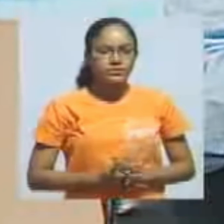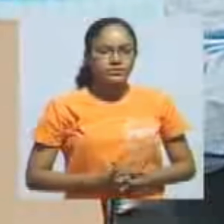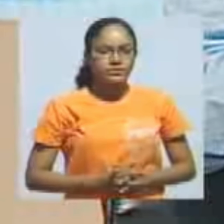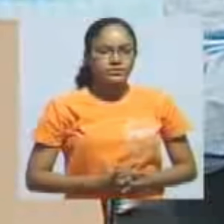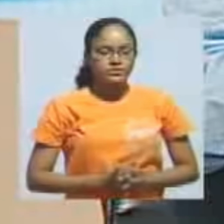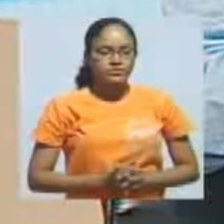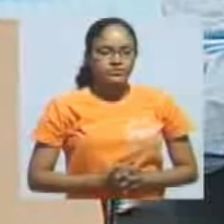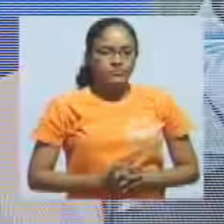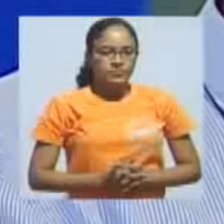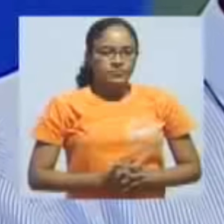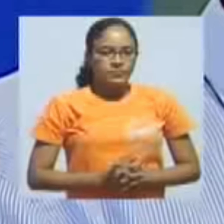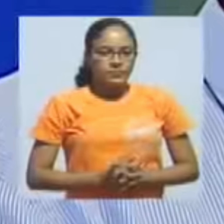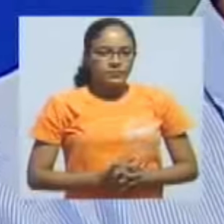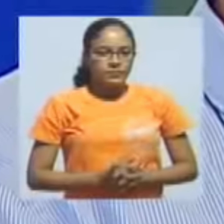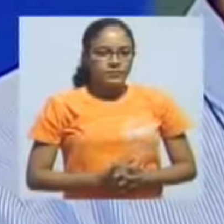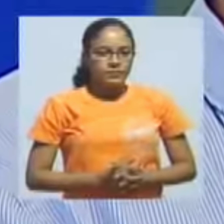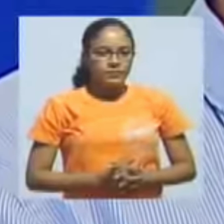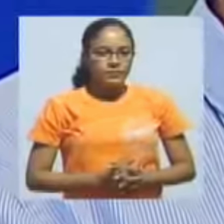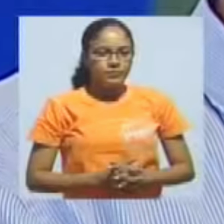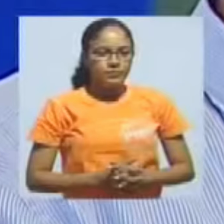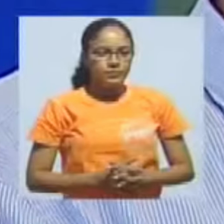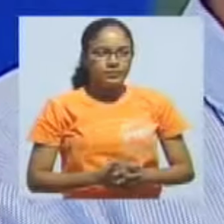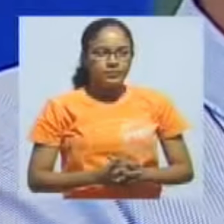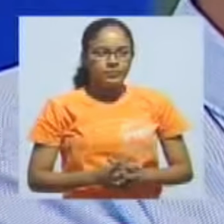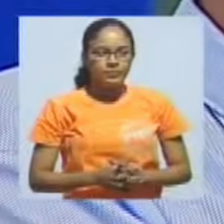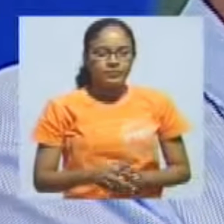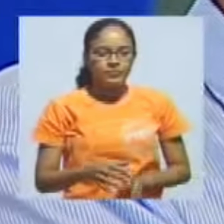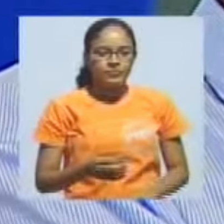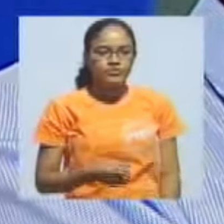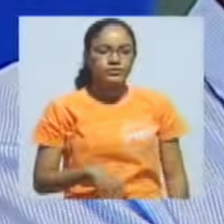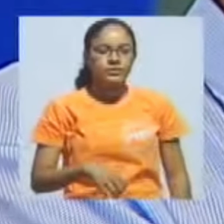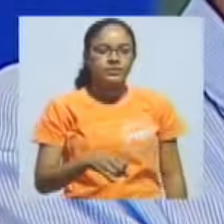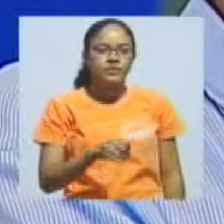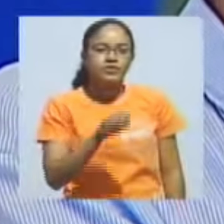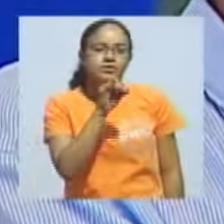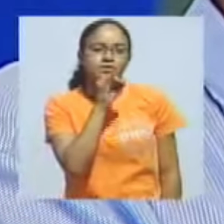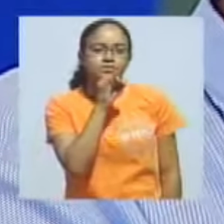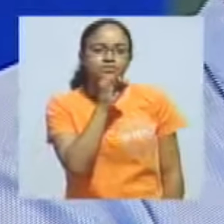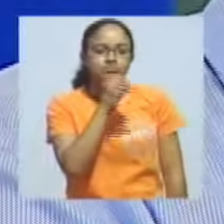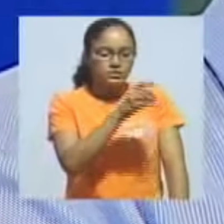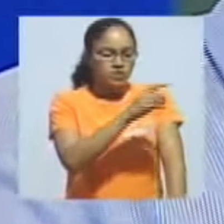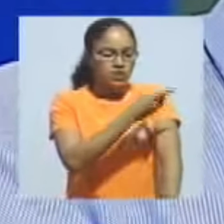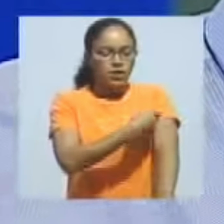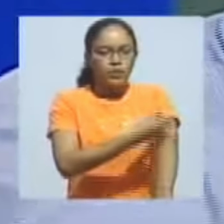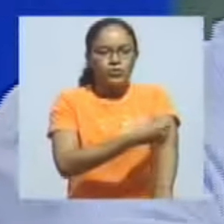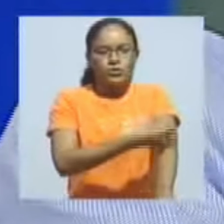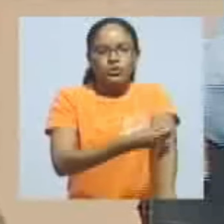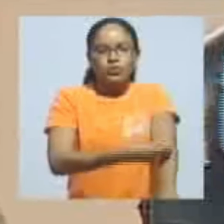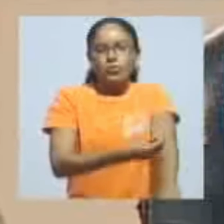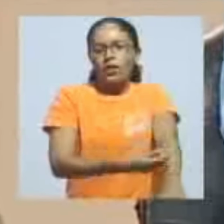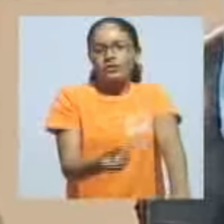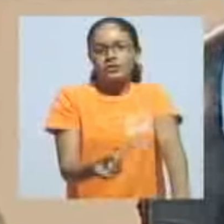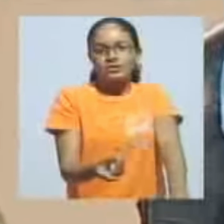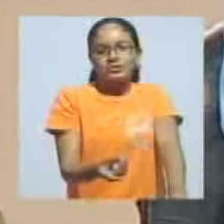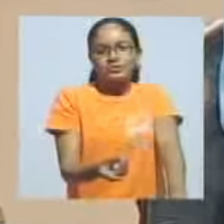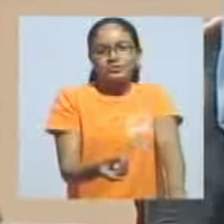corpo afora, a tatuagem, eu vou ter que tatuar aqui também o carimbo lá de